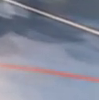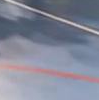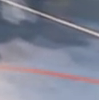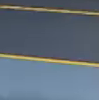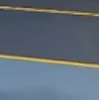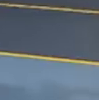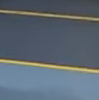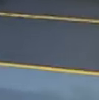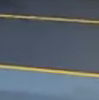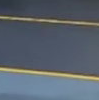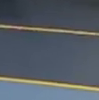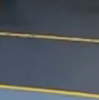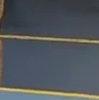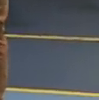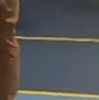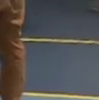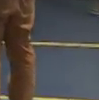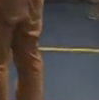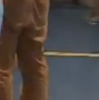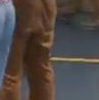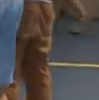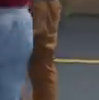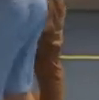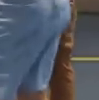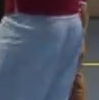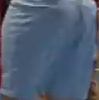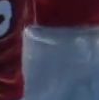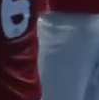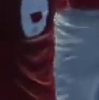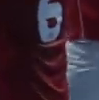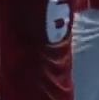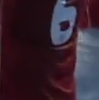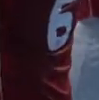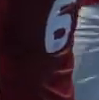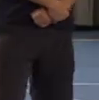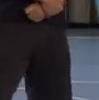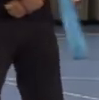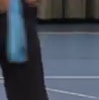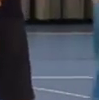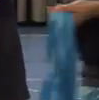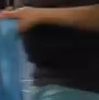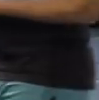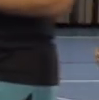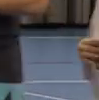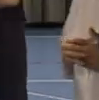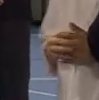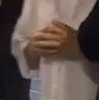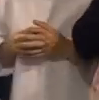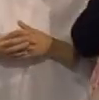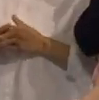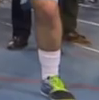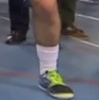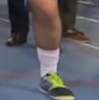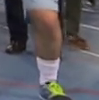A Diocese de Vila Real ganhou a última edição do Clerics Cup, um torneio de futsal entre padres que se disputou